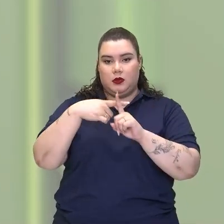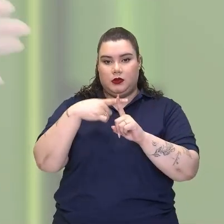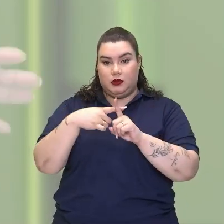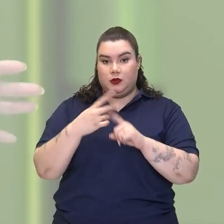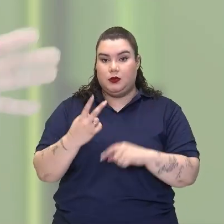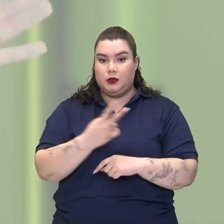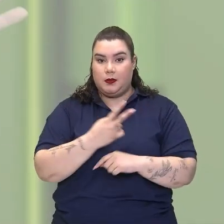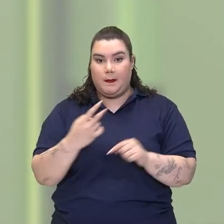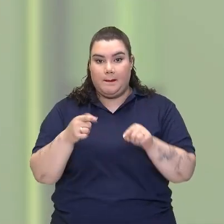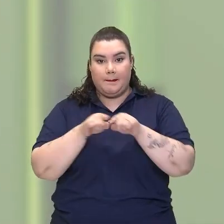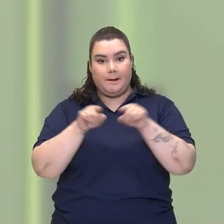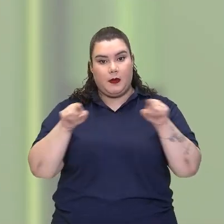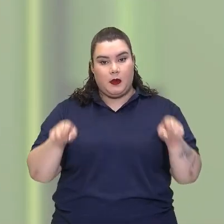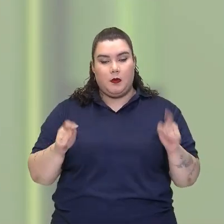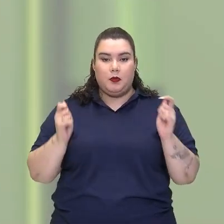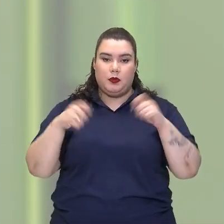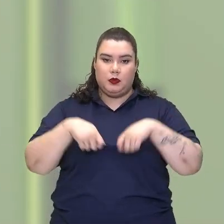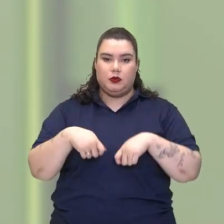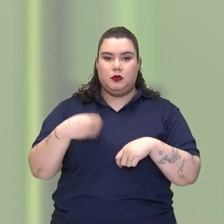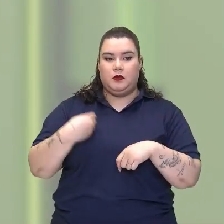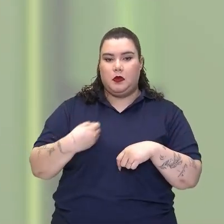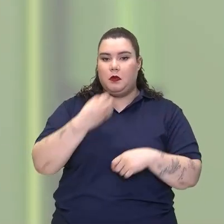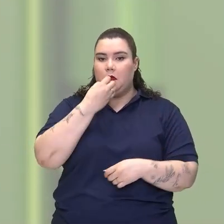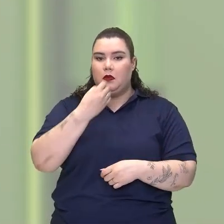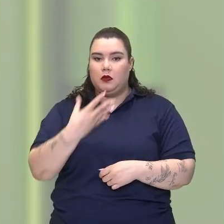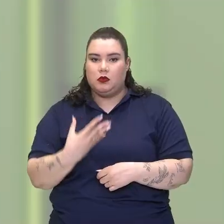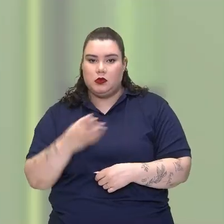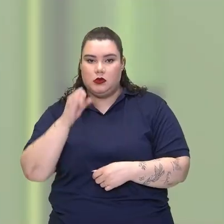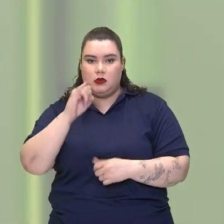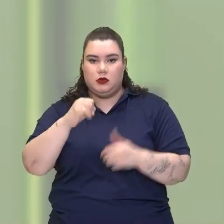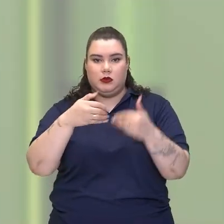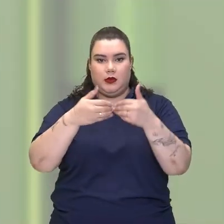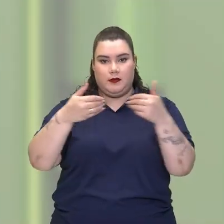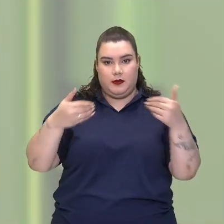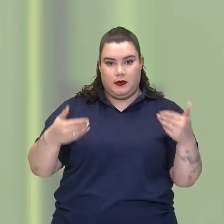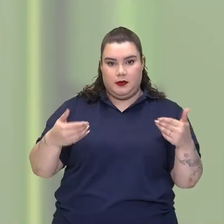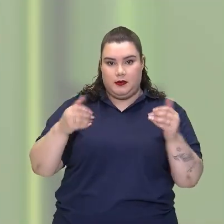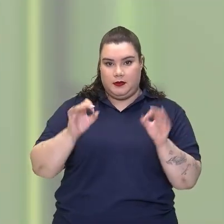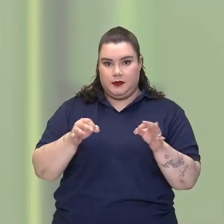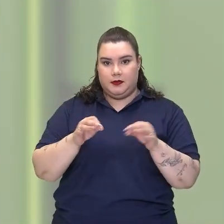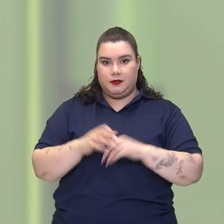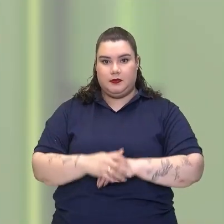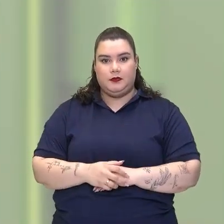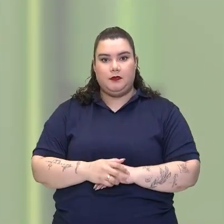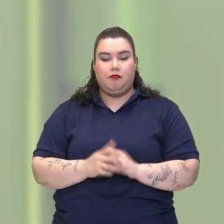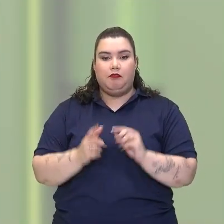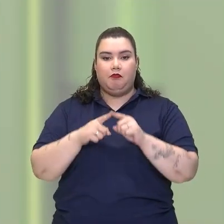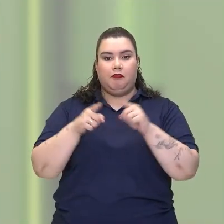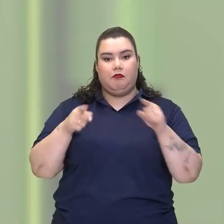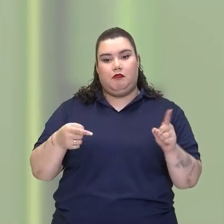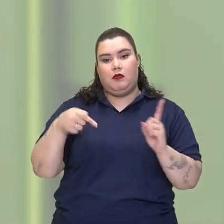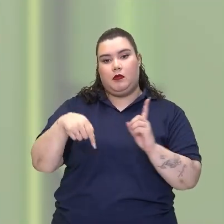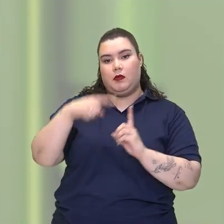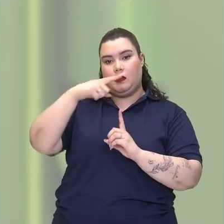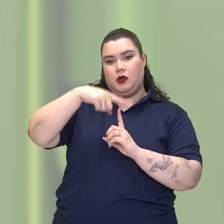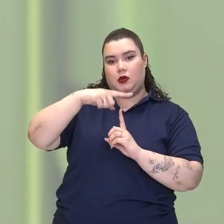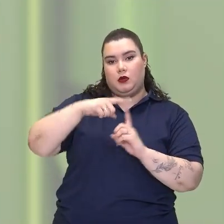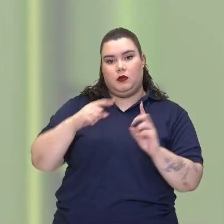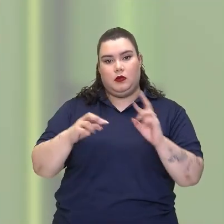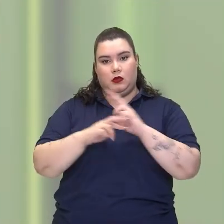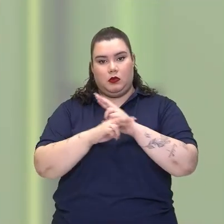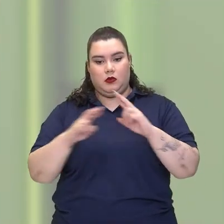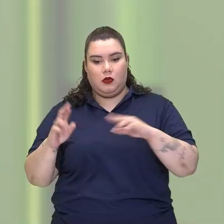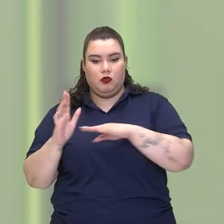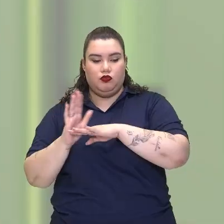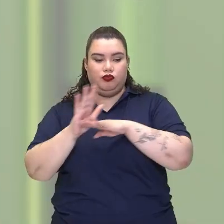dois, mas eles conseguem sobreviver muito bem se ficarem separados, tá? Mas nesse tipo de relação, um ajuda